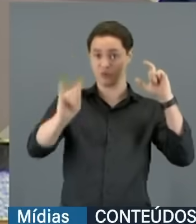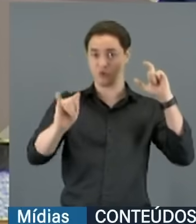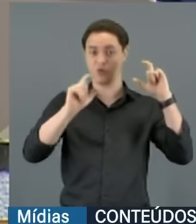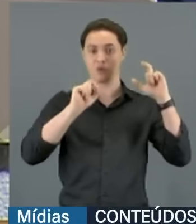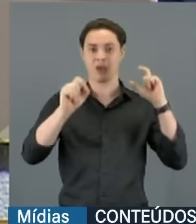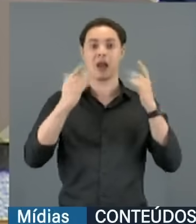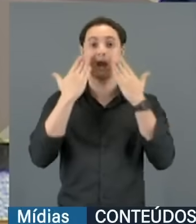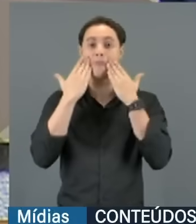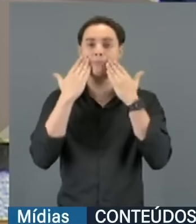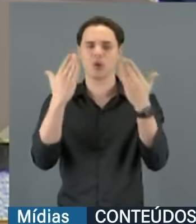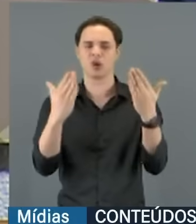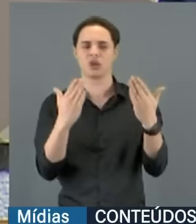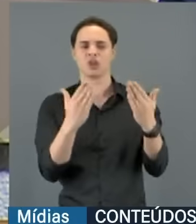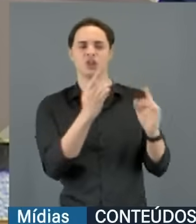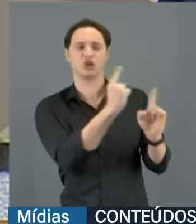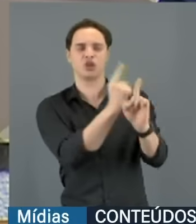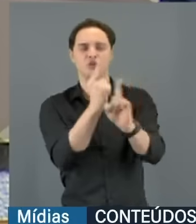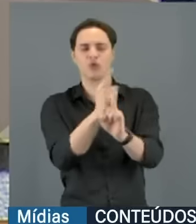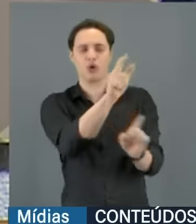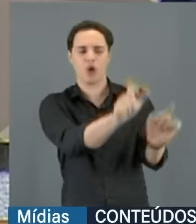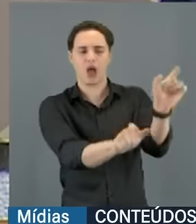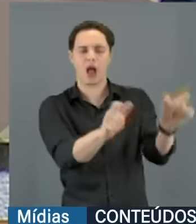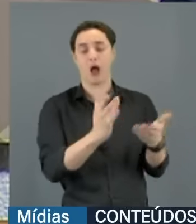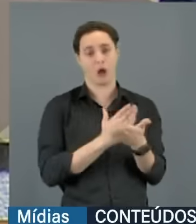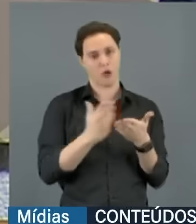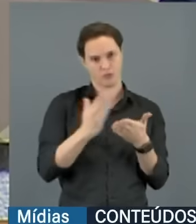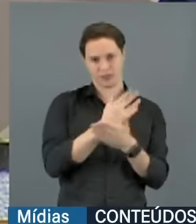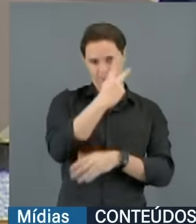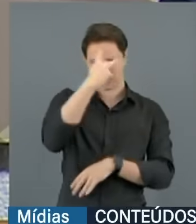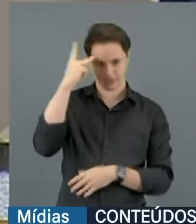a identificação de algumas dessas pessoas, certo? Então,